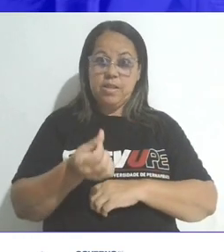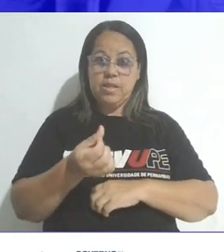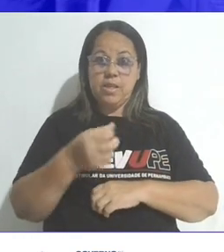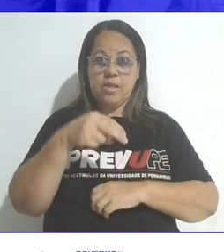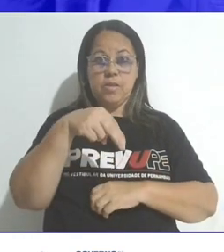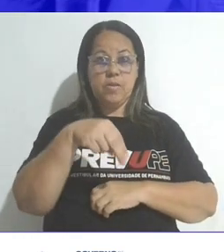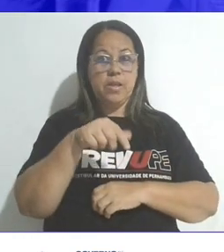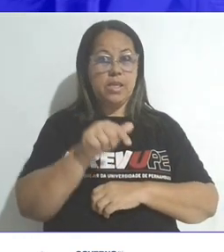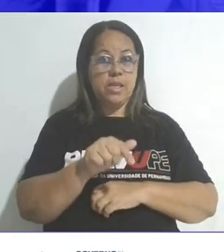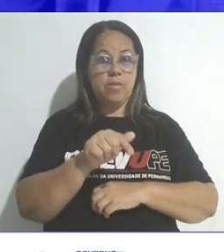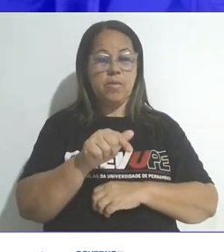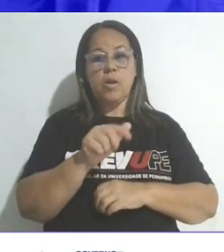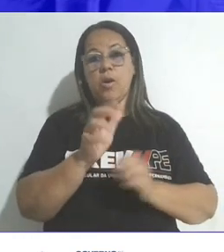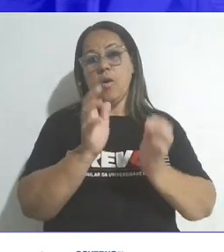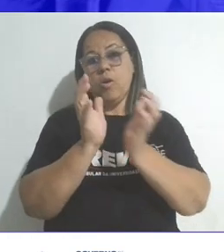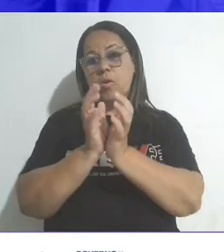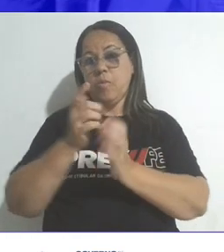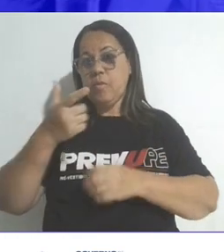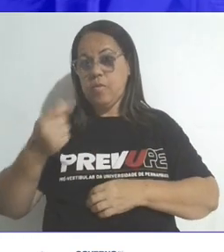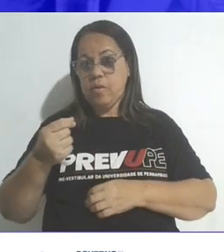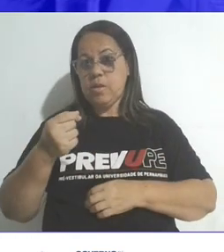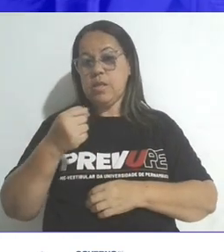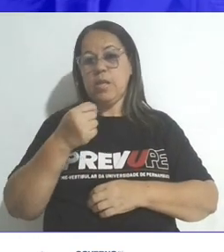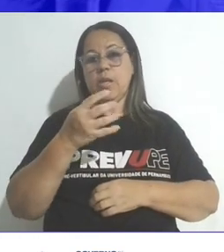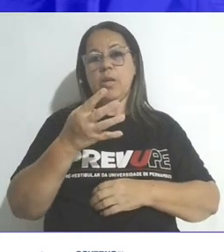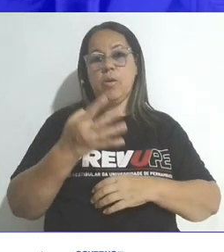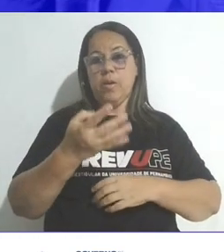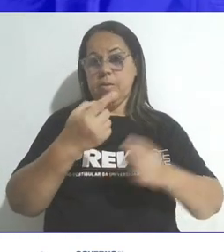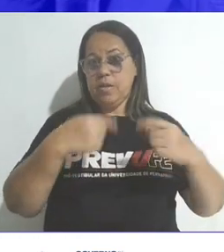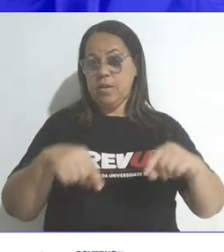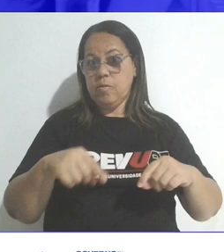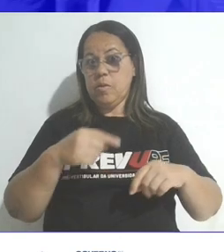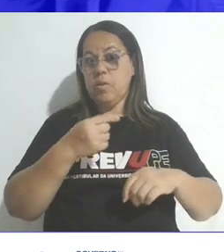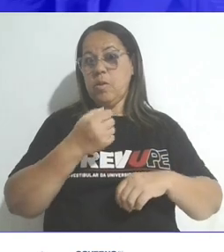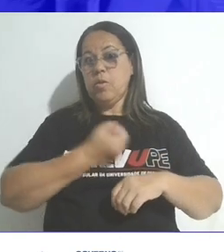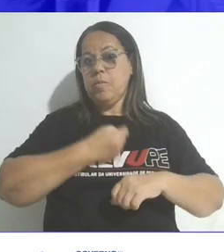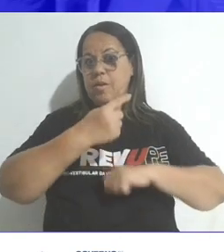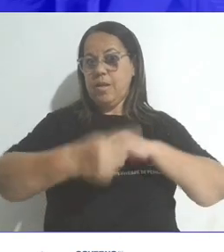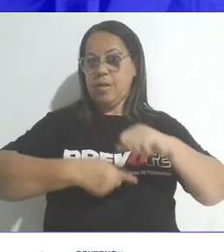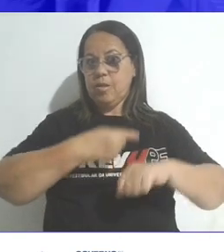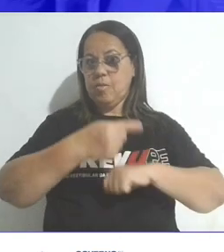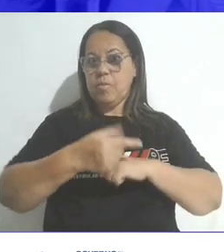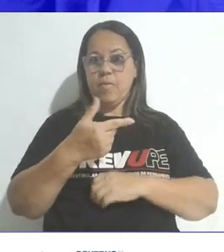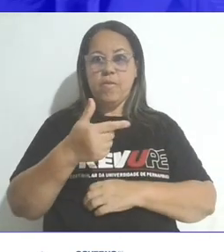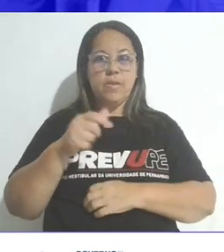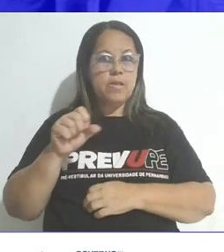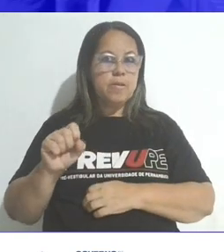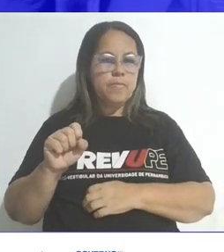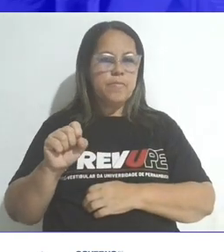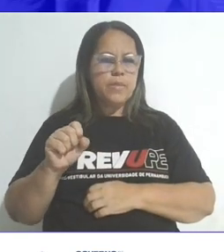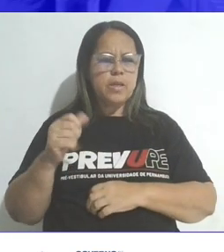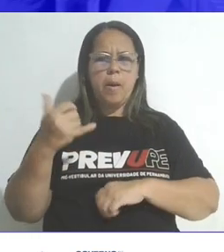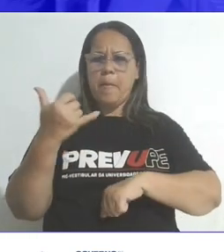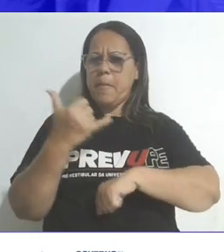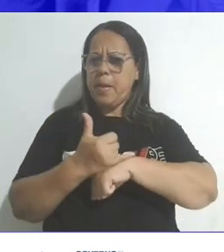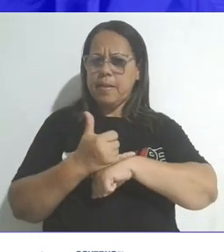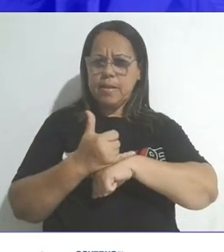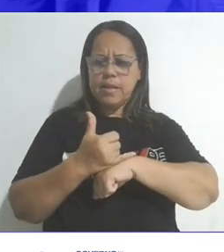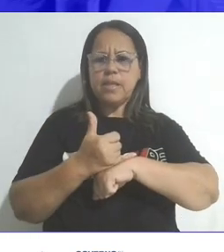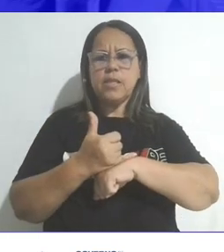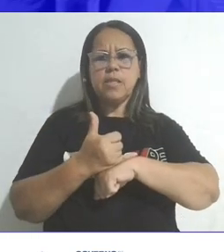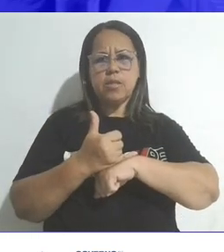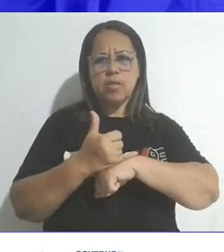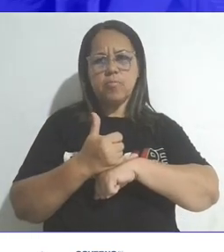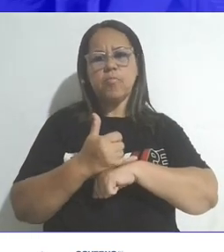níquel, grupo 20, quarto período, número atômico 28. Os metais, de uma forma geral, eles são